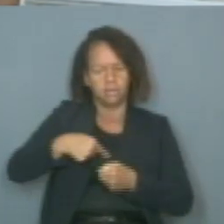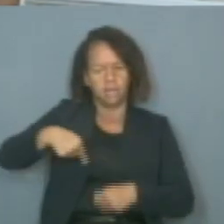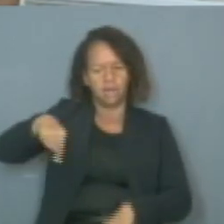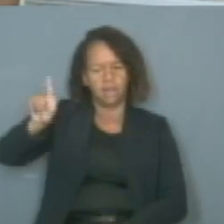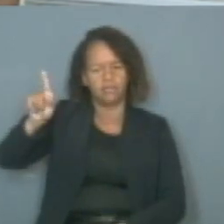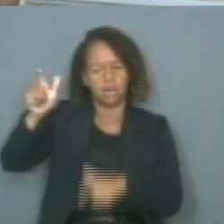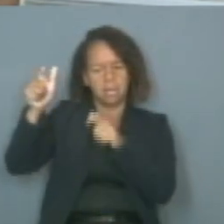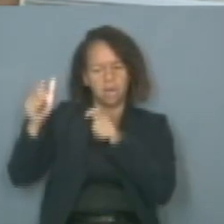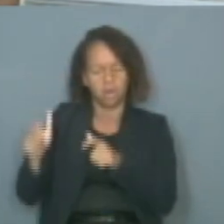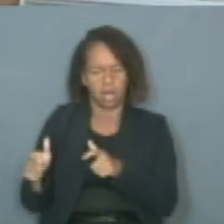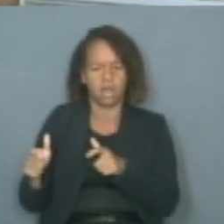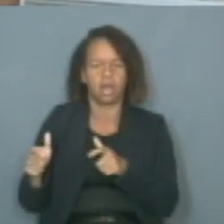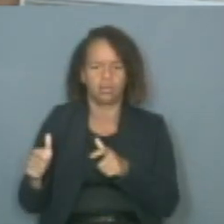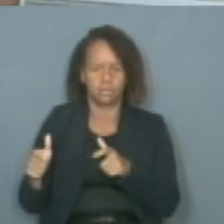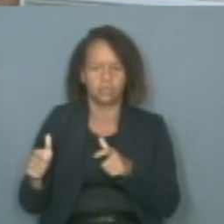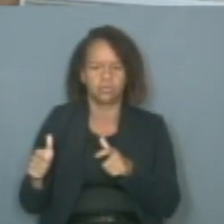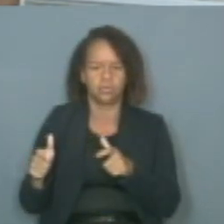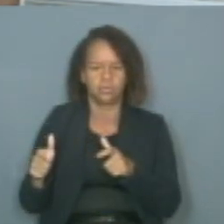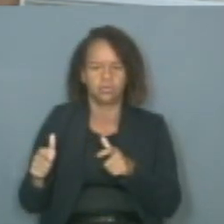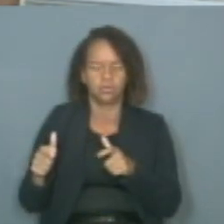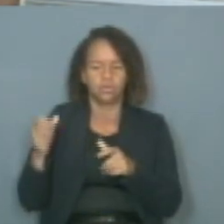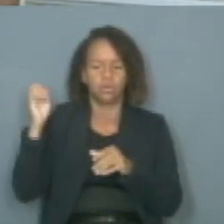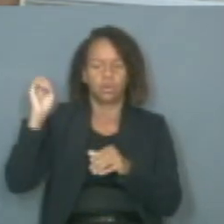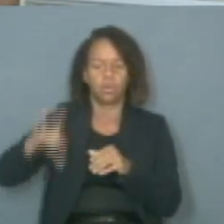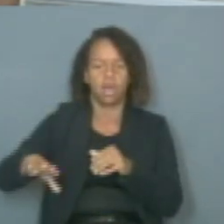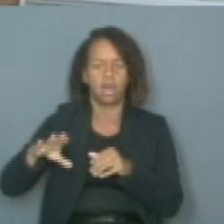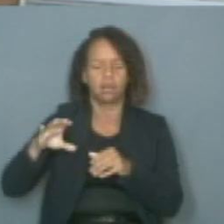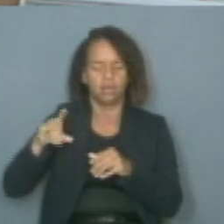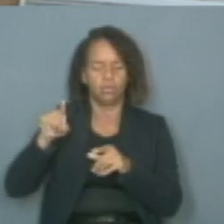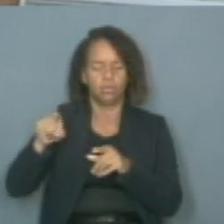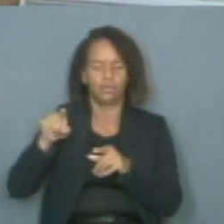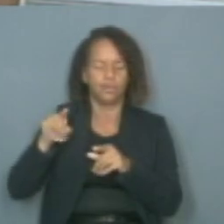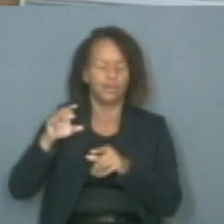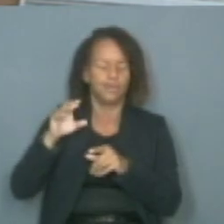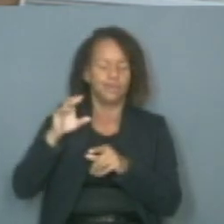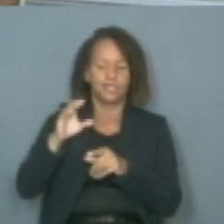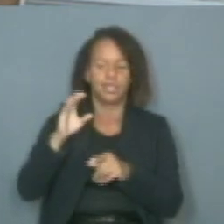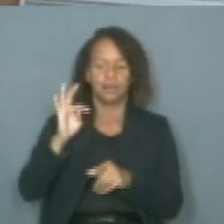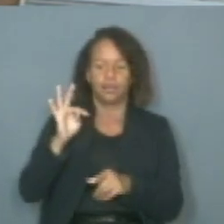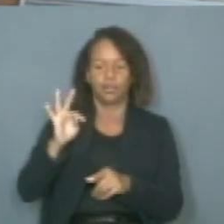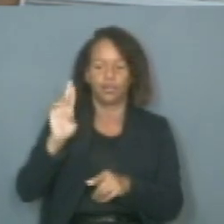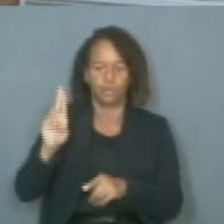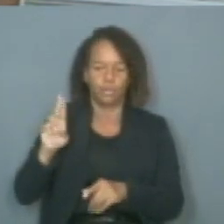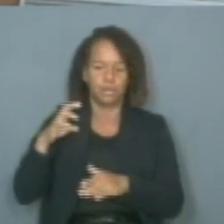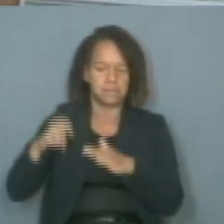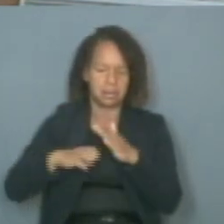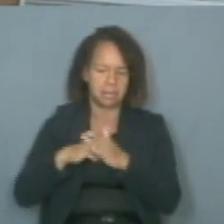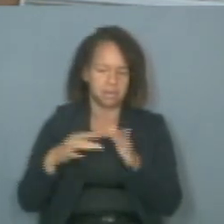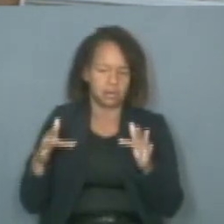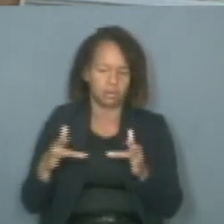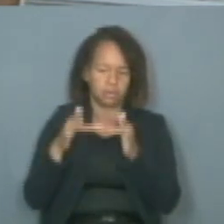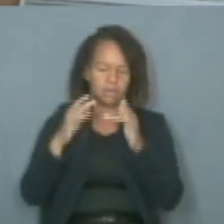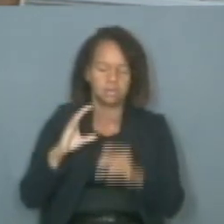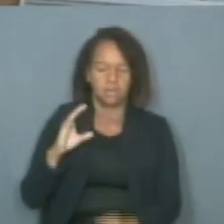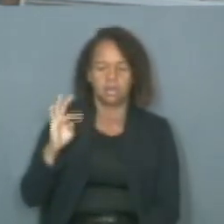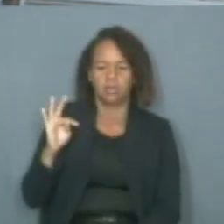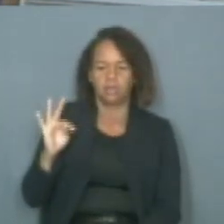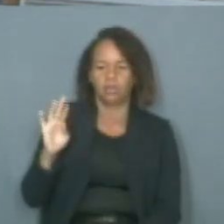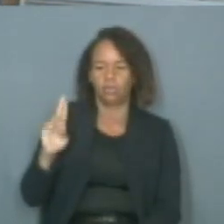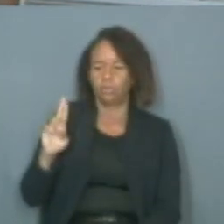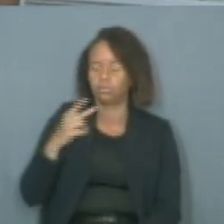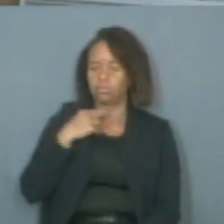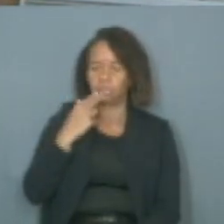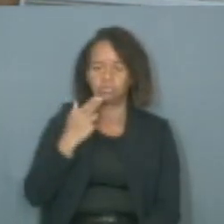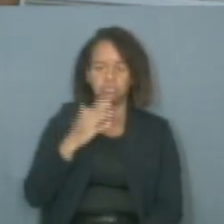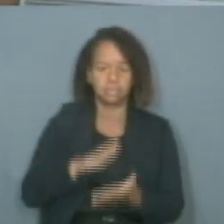o local onde fica o depósito da CTTU, ou de empresas conveniadas à CTTU, e não deu sequer a